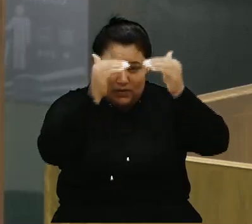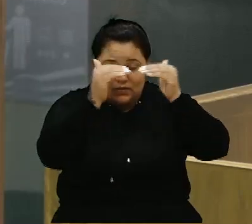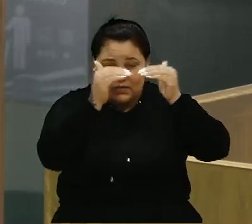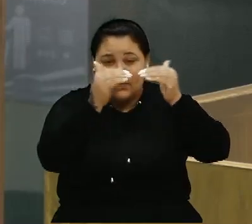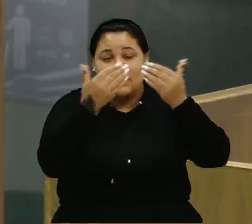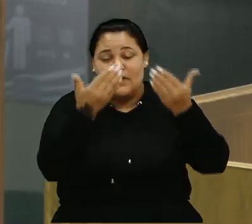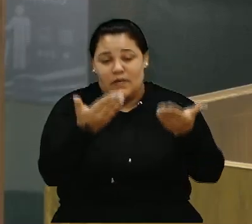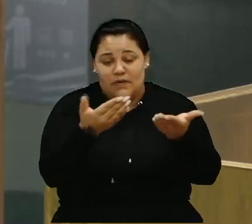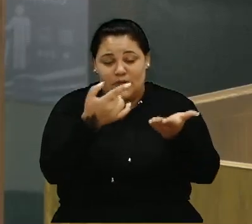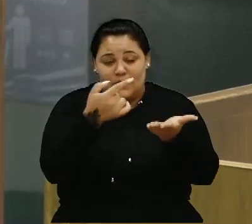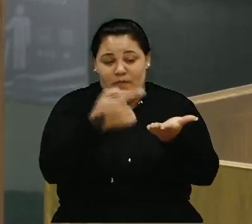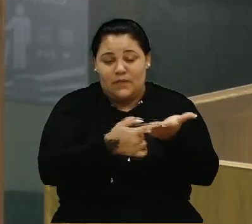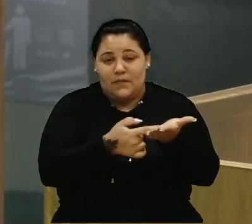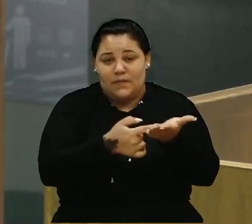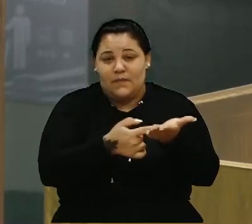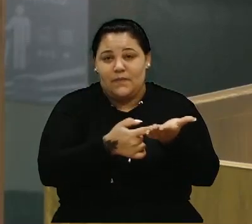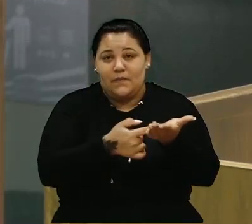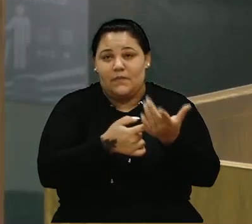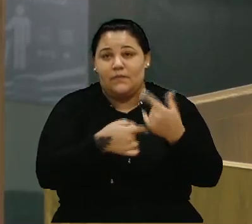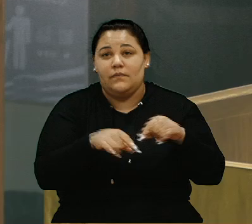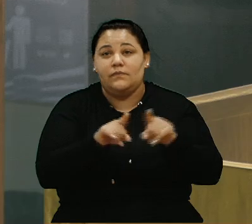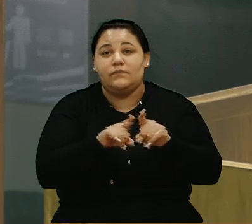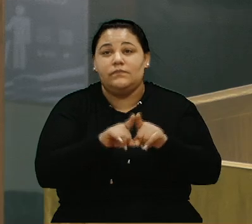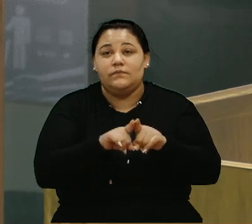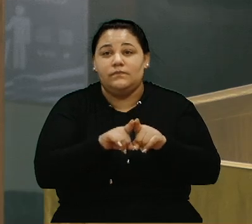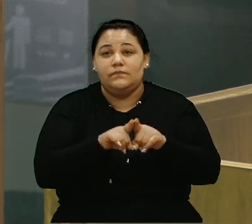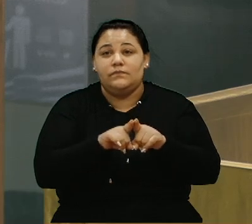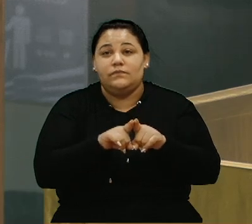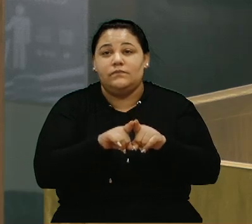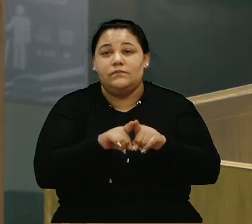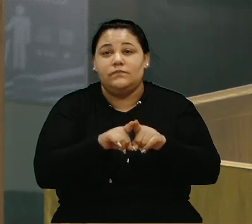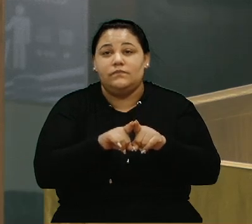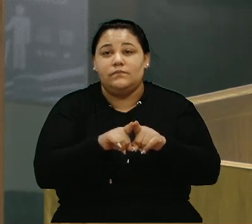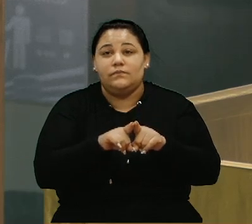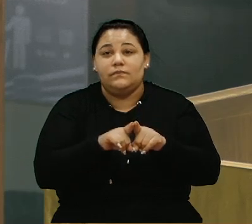aprovando essa medida, corrigindo a tabela.